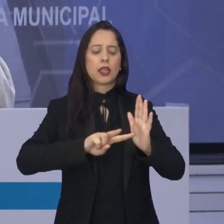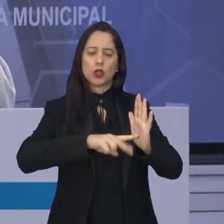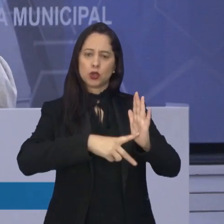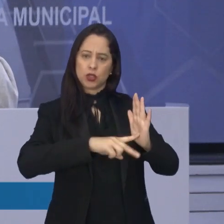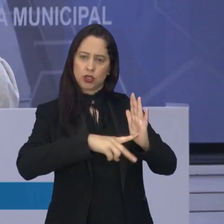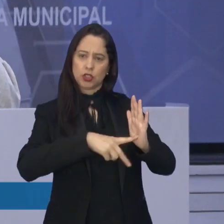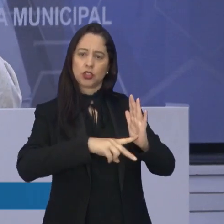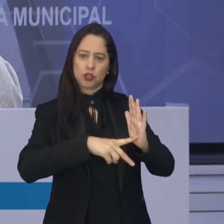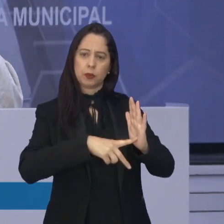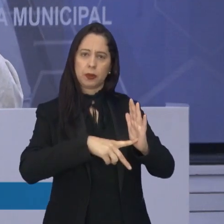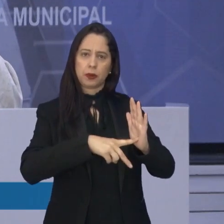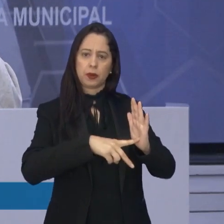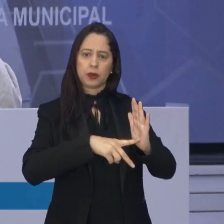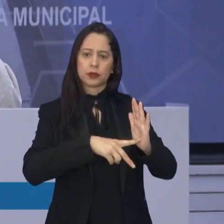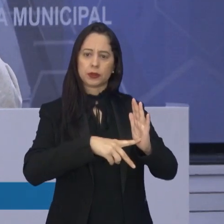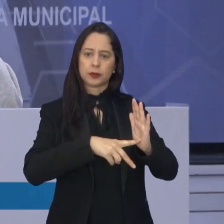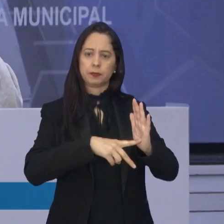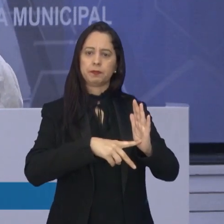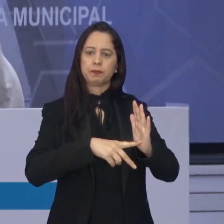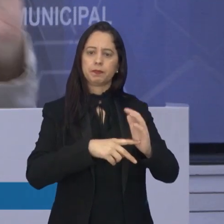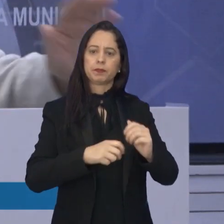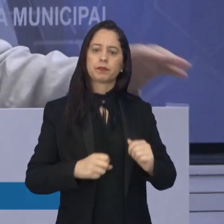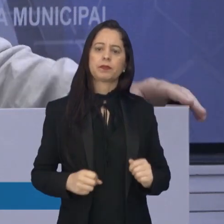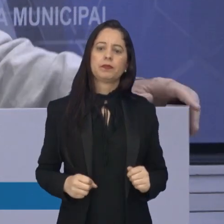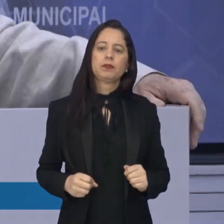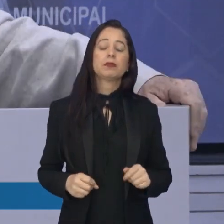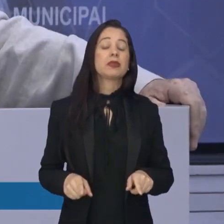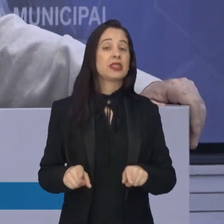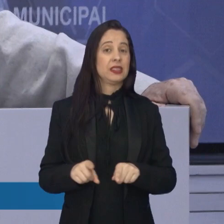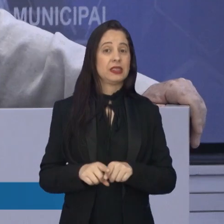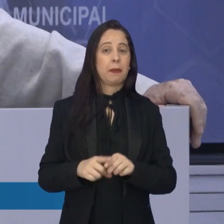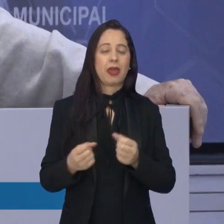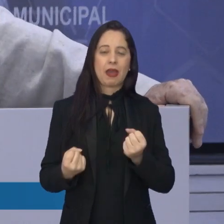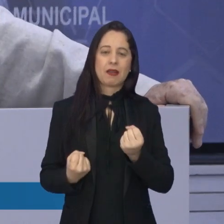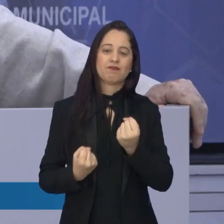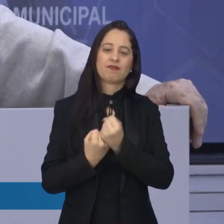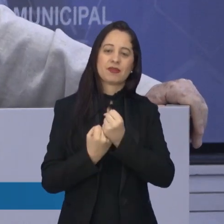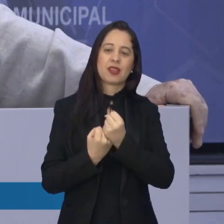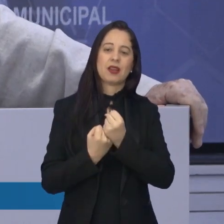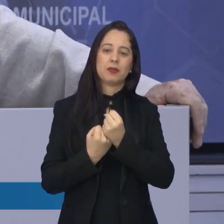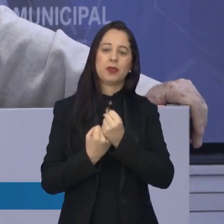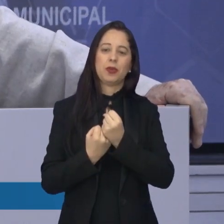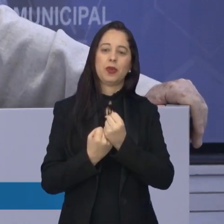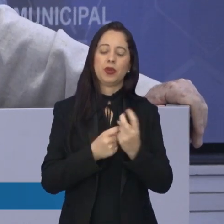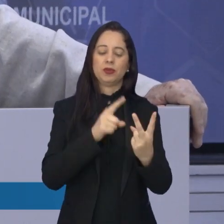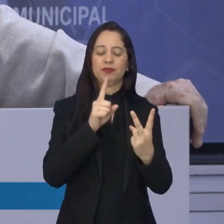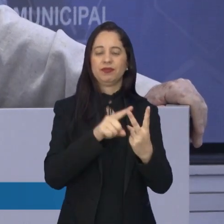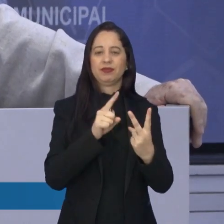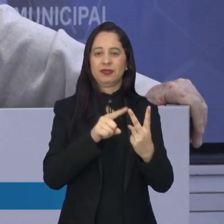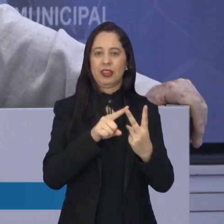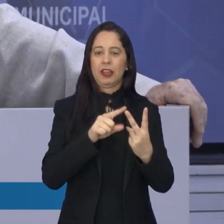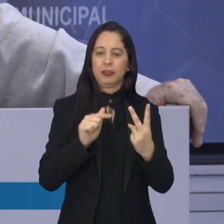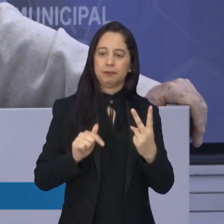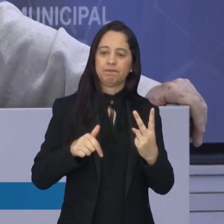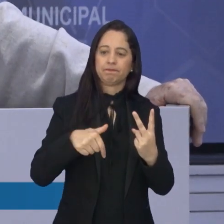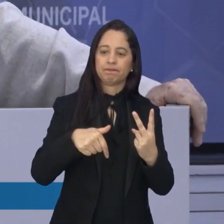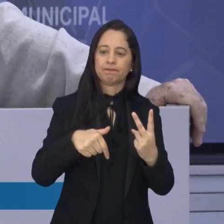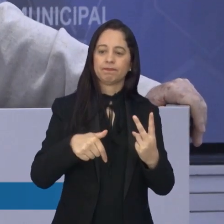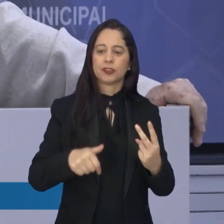no crescimento da Fernanda e também no apoio ao Milione e às suas ações. Tá